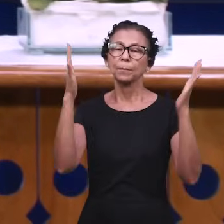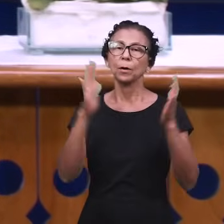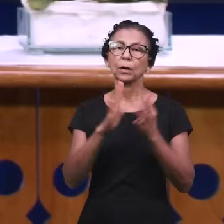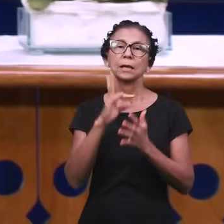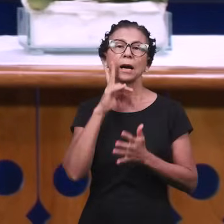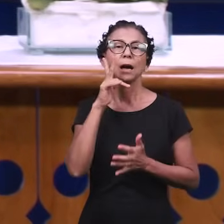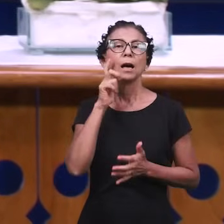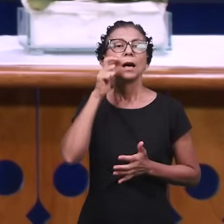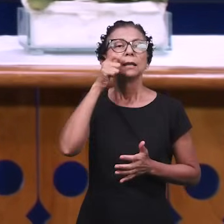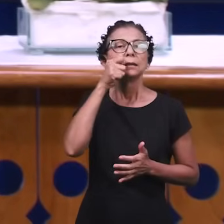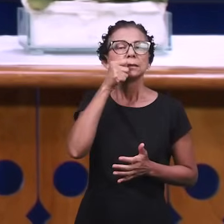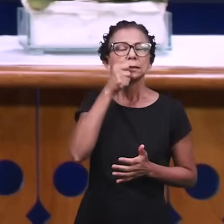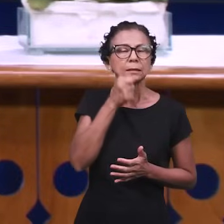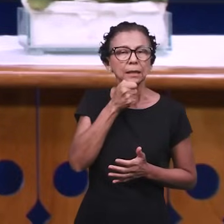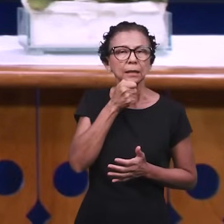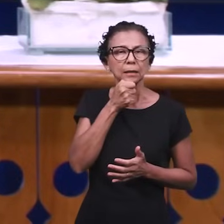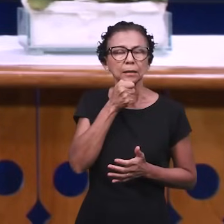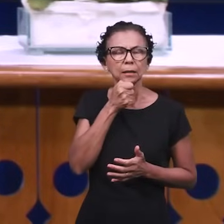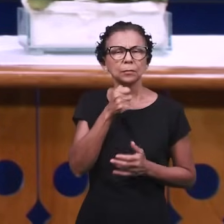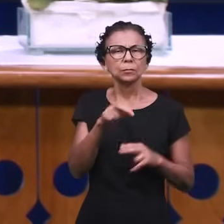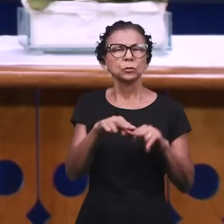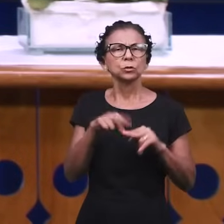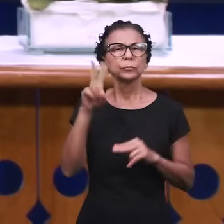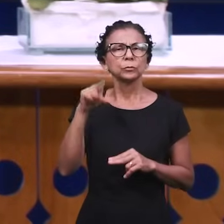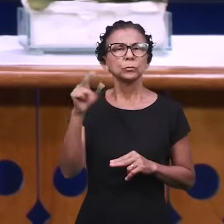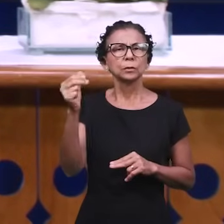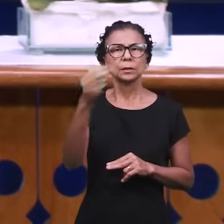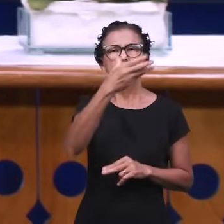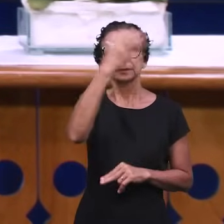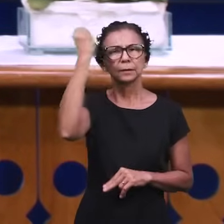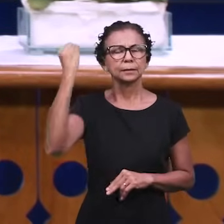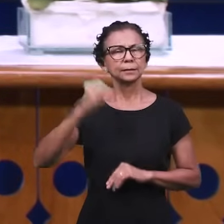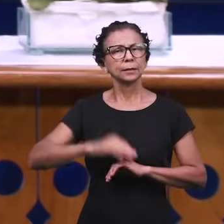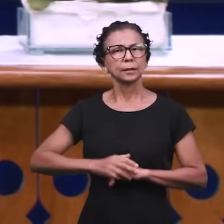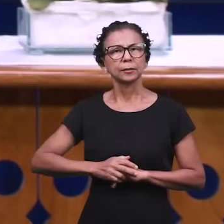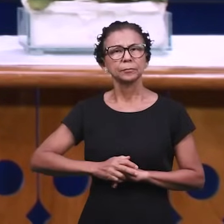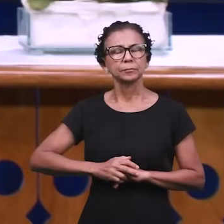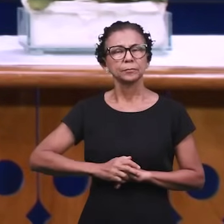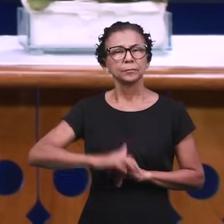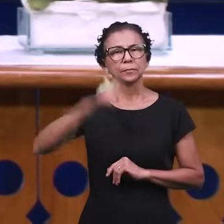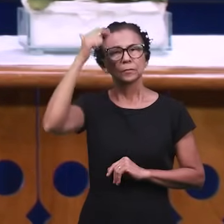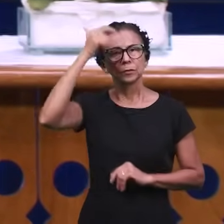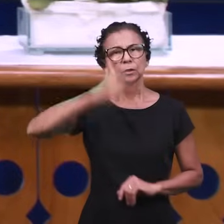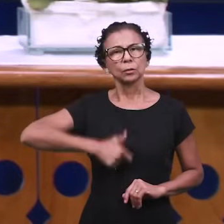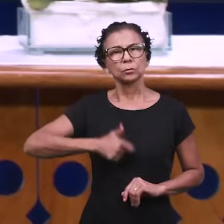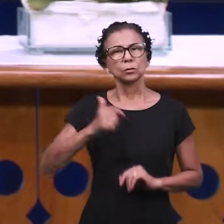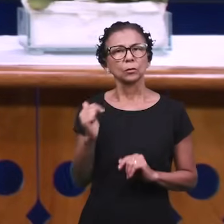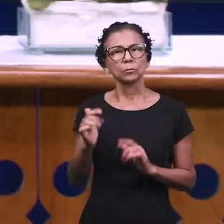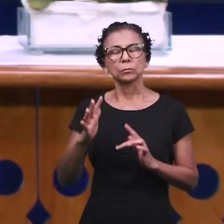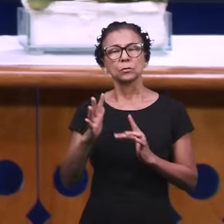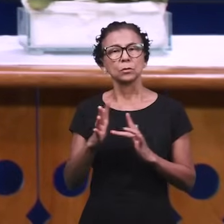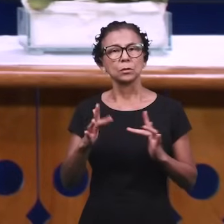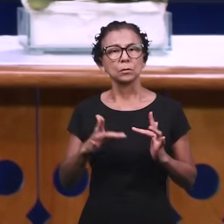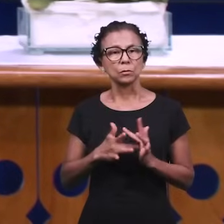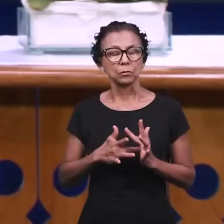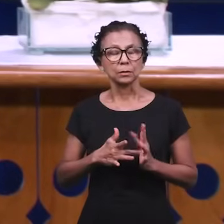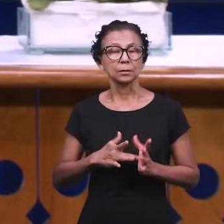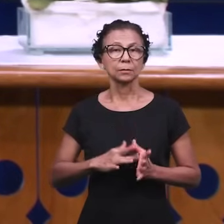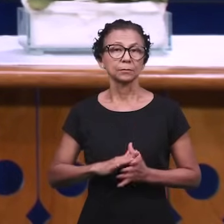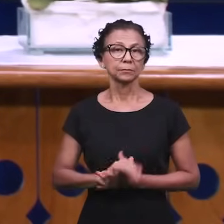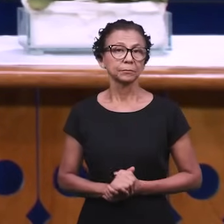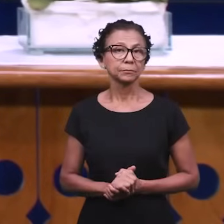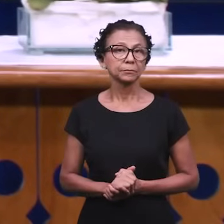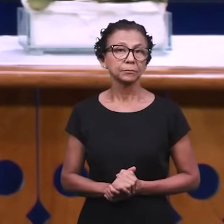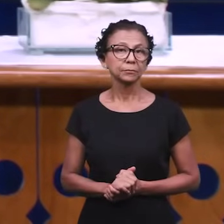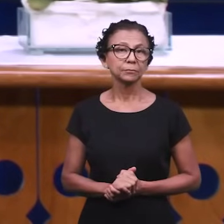deu a vida por nós, que nós fomos remidos pelo seu sangue, que o Senhor nos substituiu no momento da morte pela figura